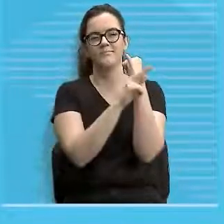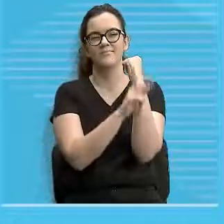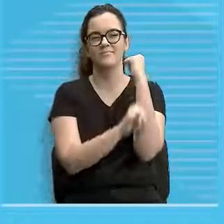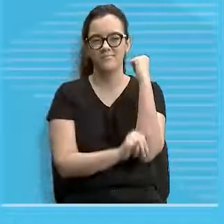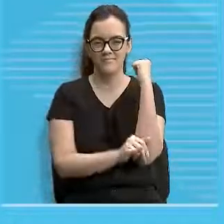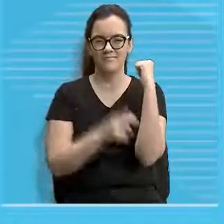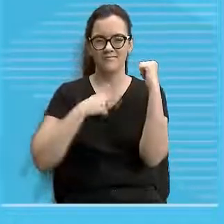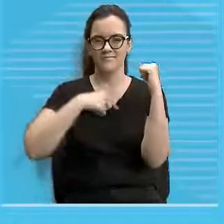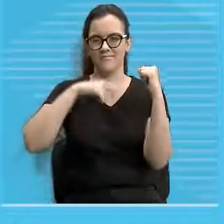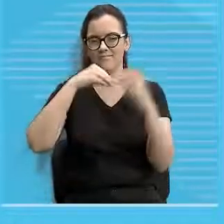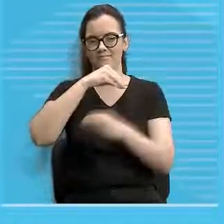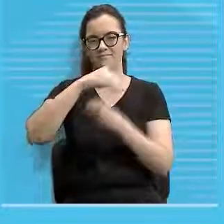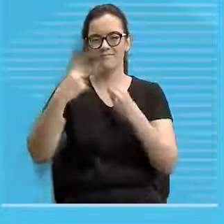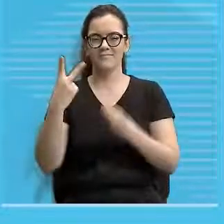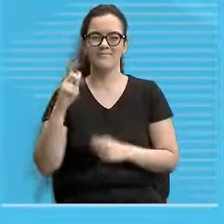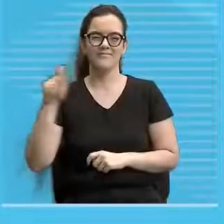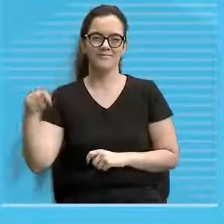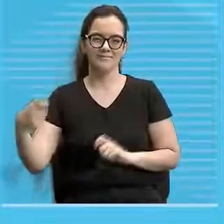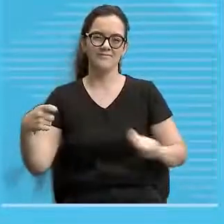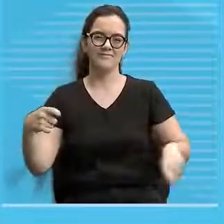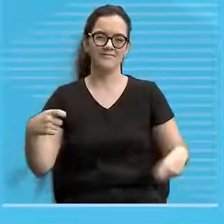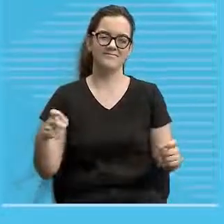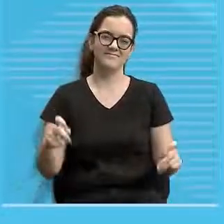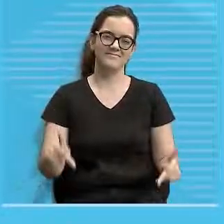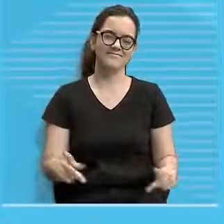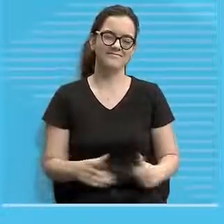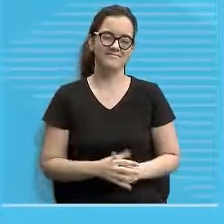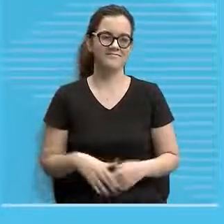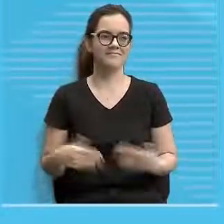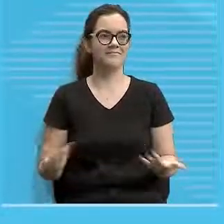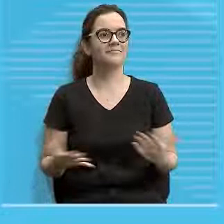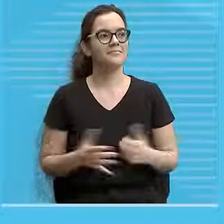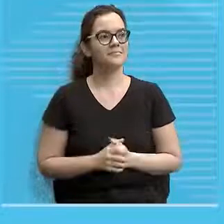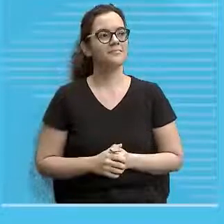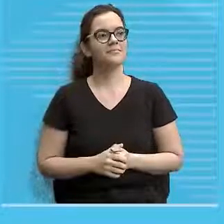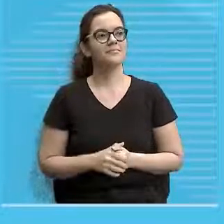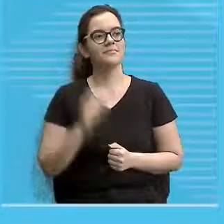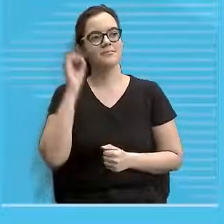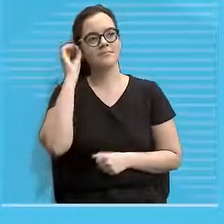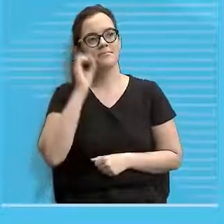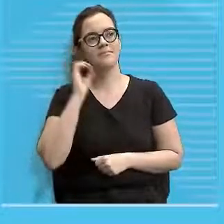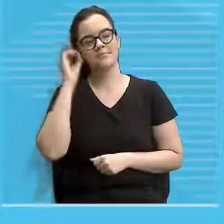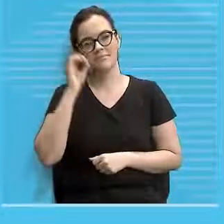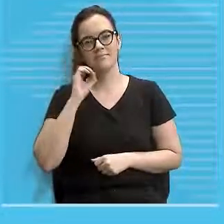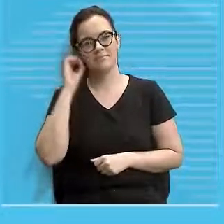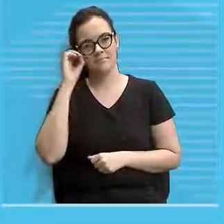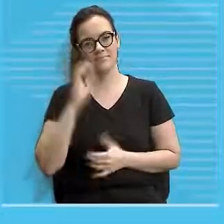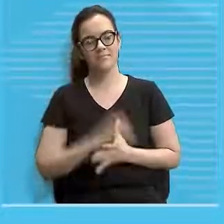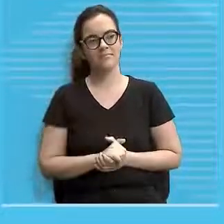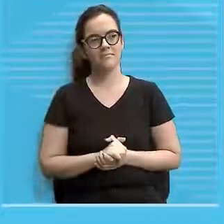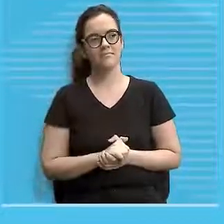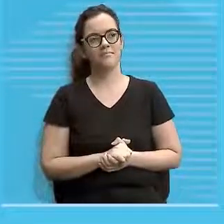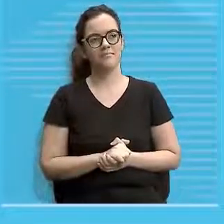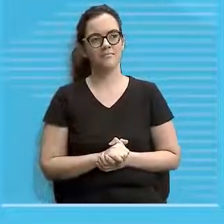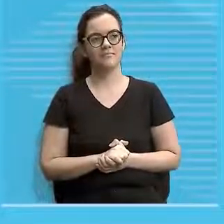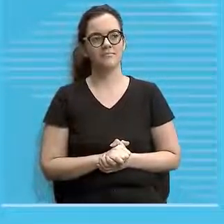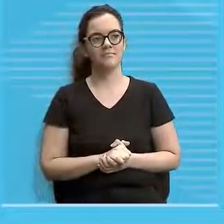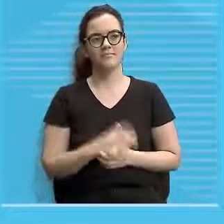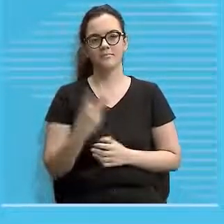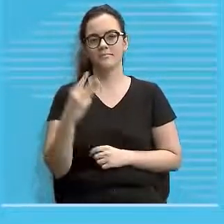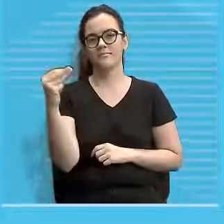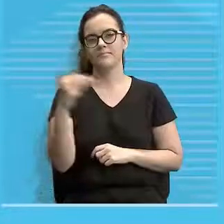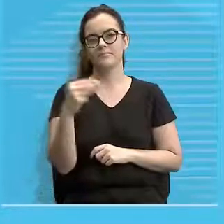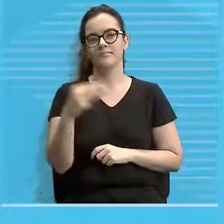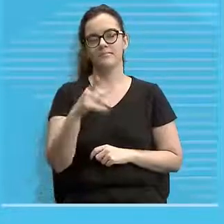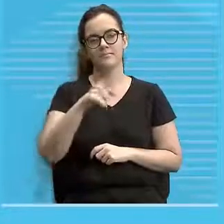tela 3 minutinhos para que o pessoal de Oeiras possa ler aqui a nossa atividade e colocar a